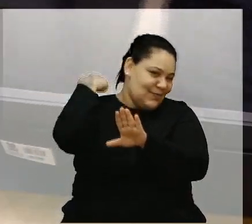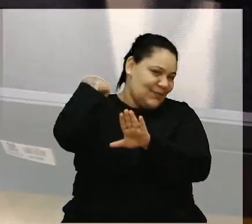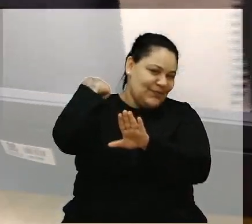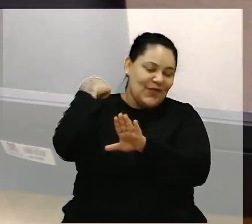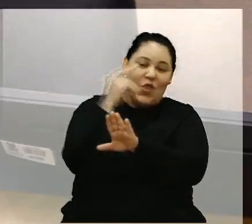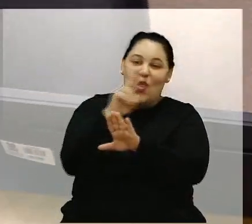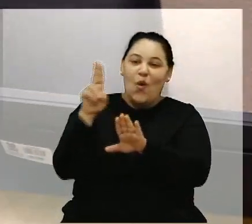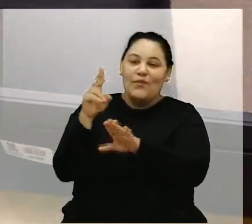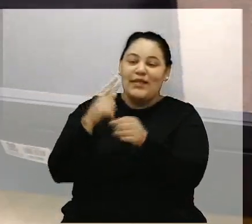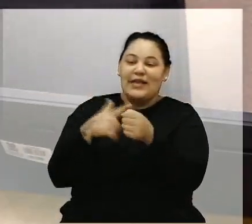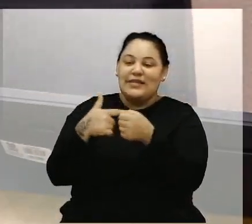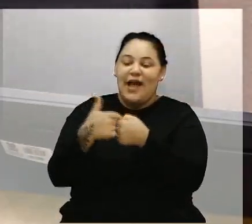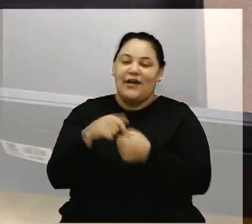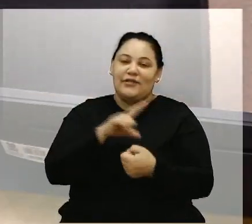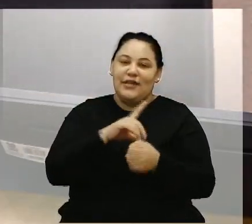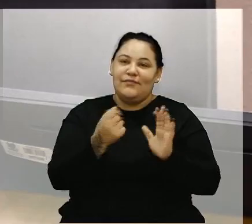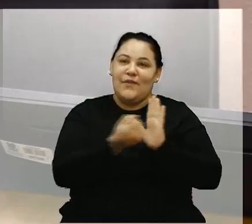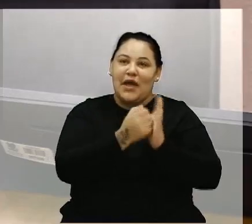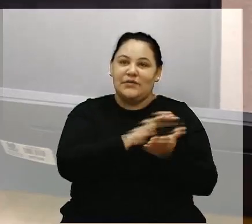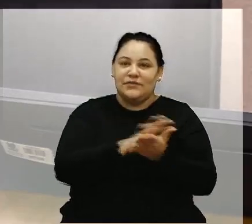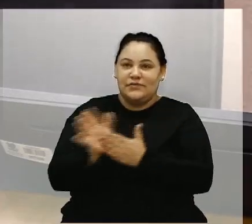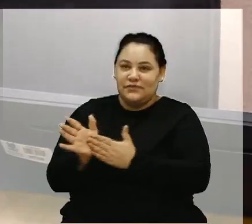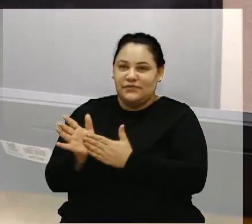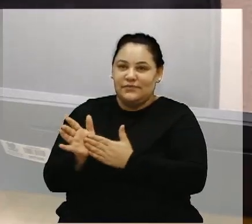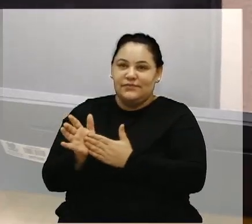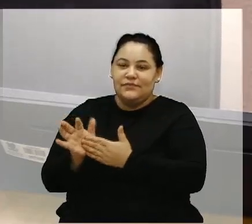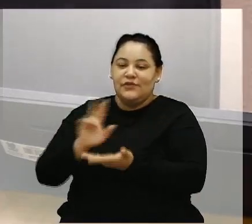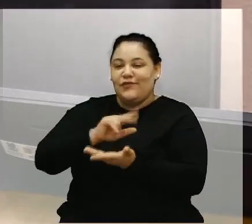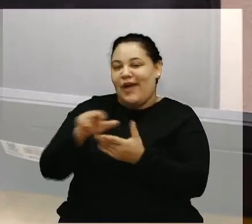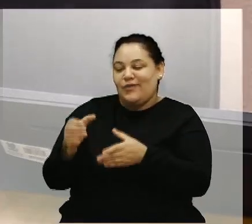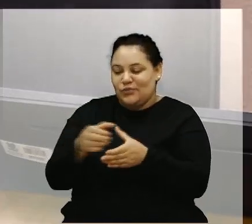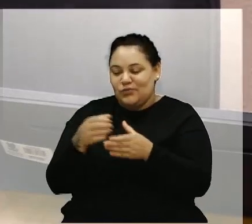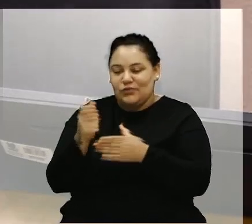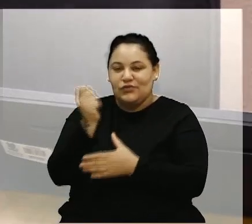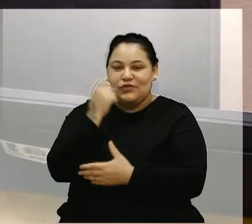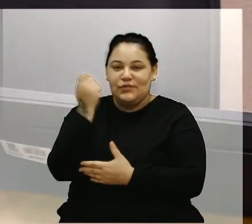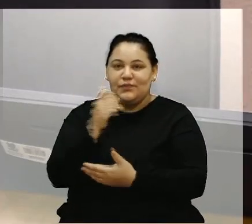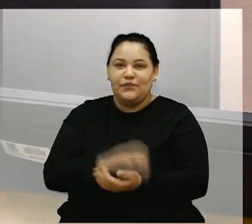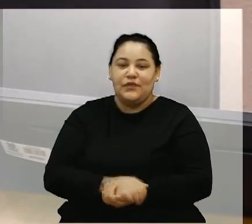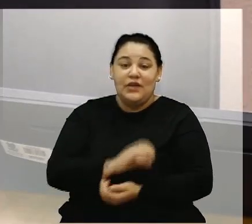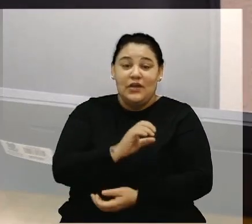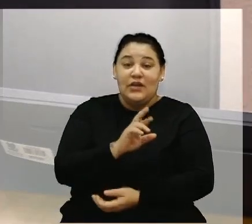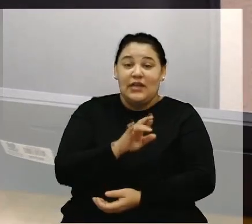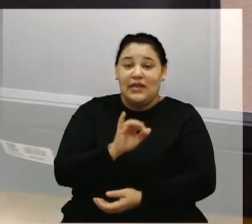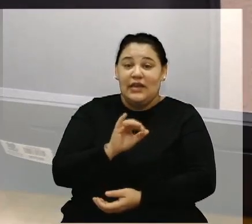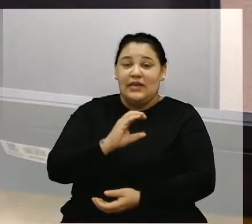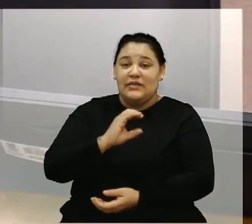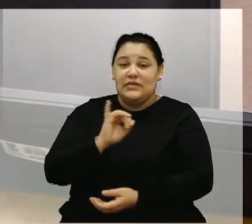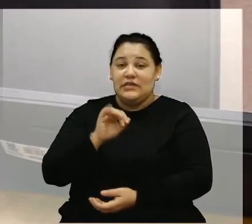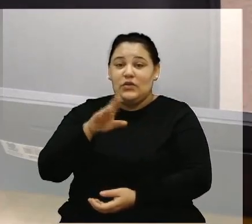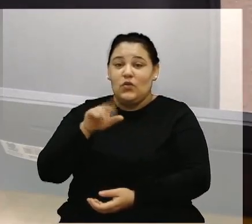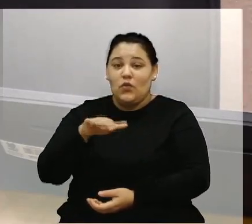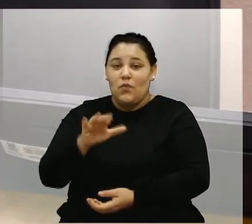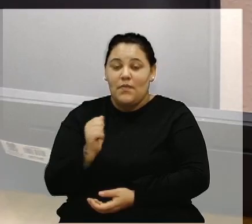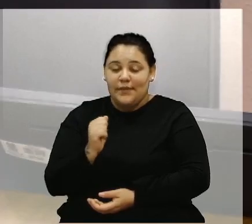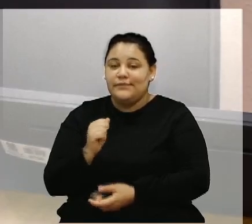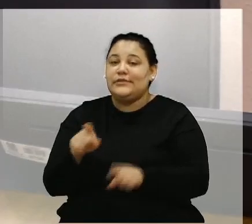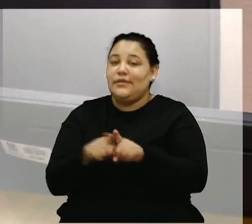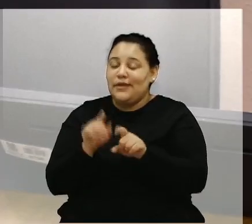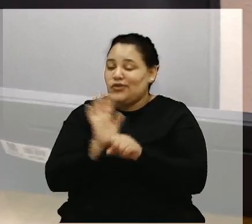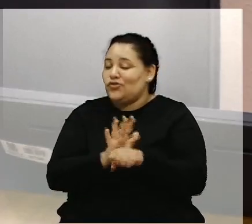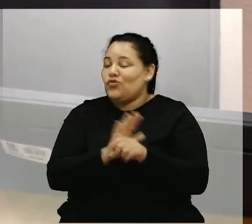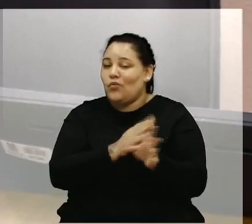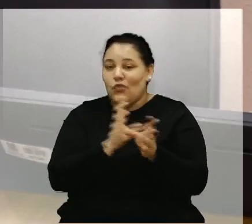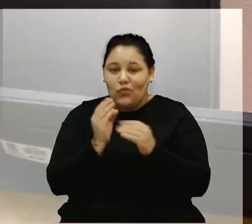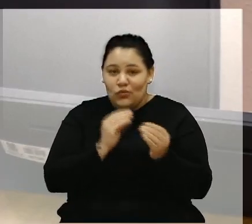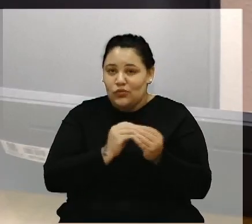Náutico também, Exato. Que entrou com a camisa de várias equipes do Rio Grande do Sul. E o Criciúma também, que se mobilizou muito para enviar mantimentos para a cidade. Eles